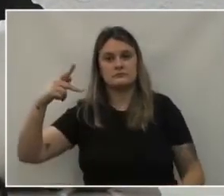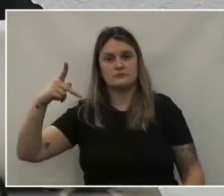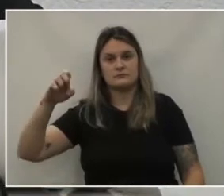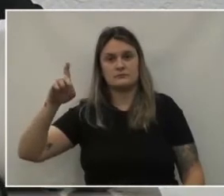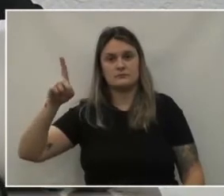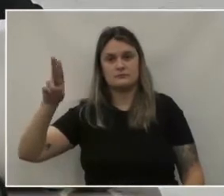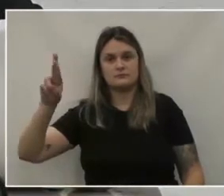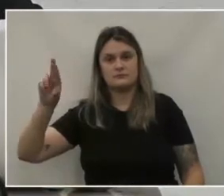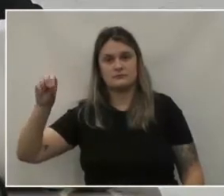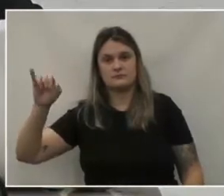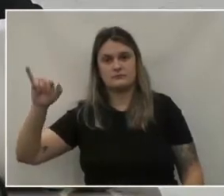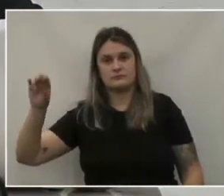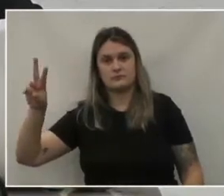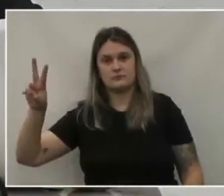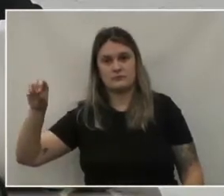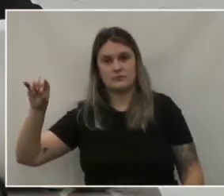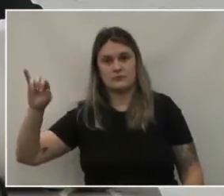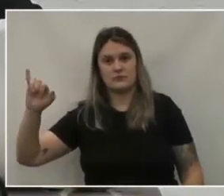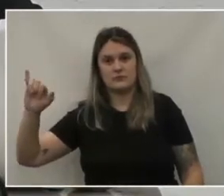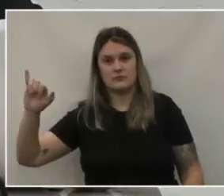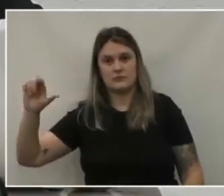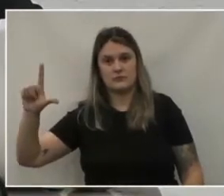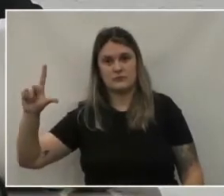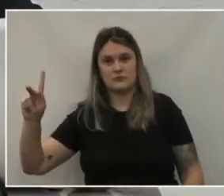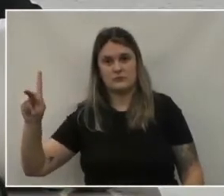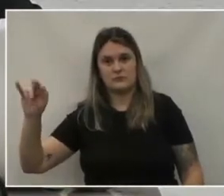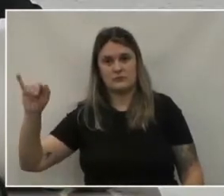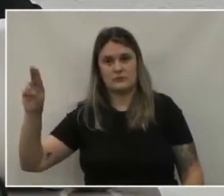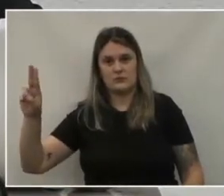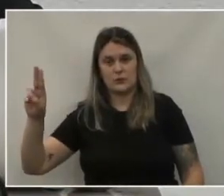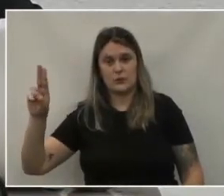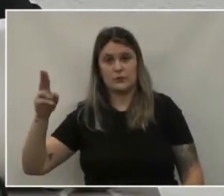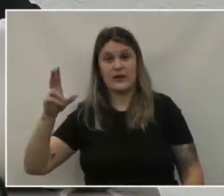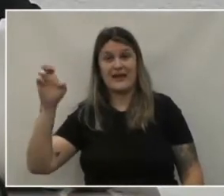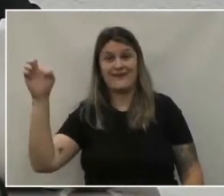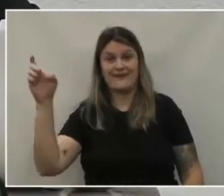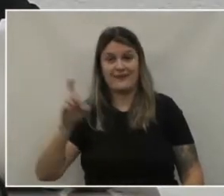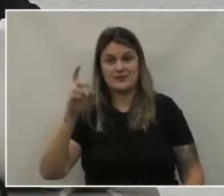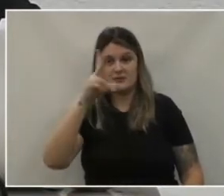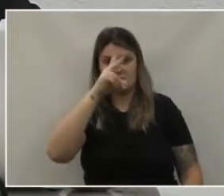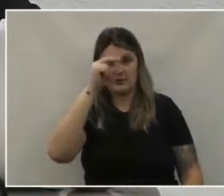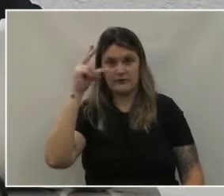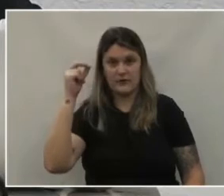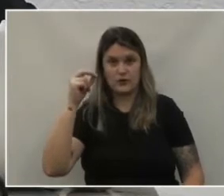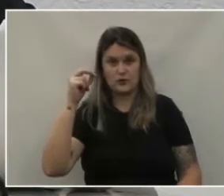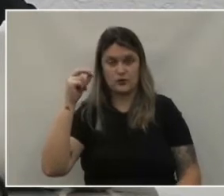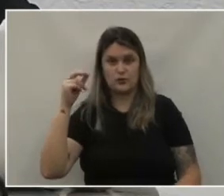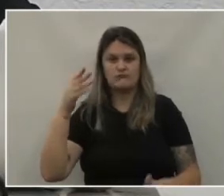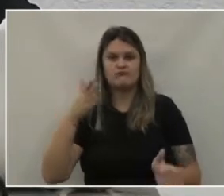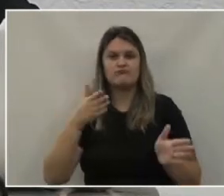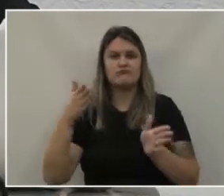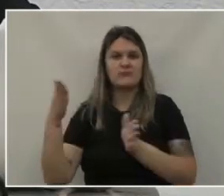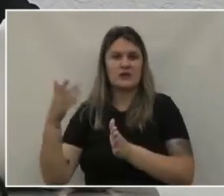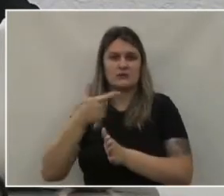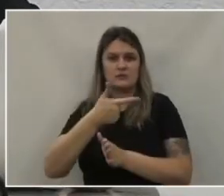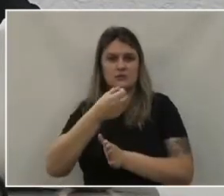Ilkiv, ex-prefeito do município, entre os anos de 2013 a